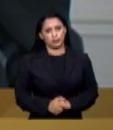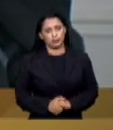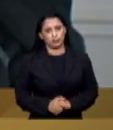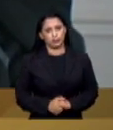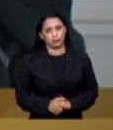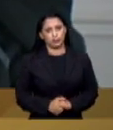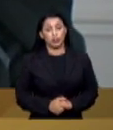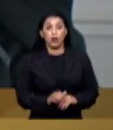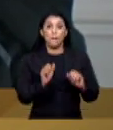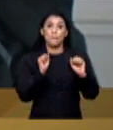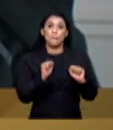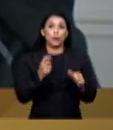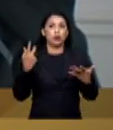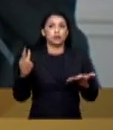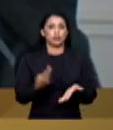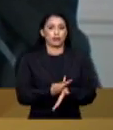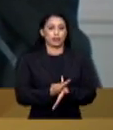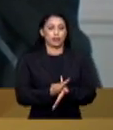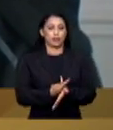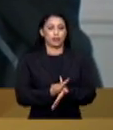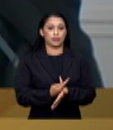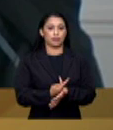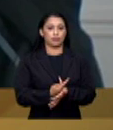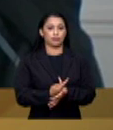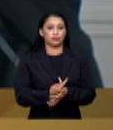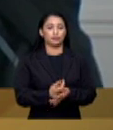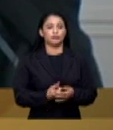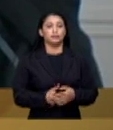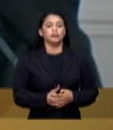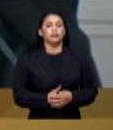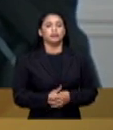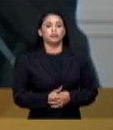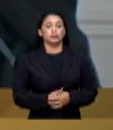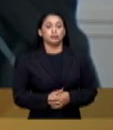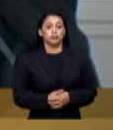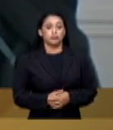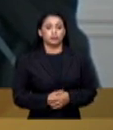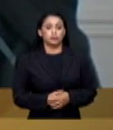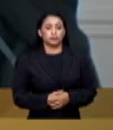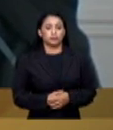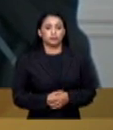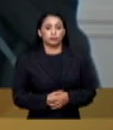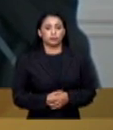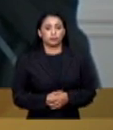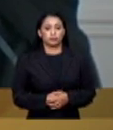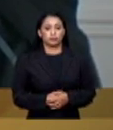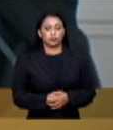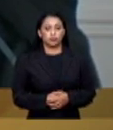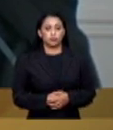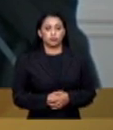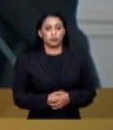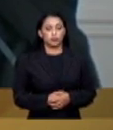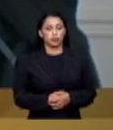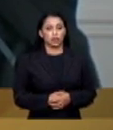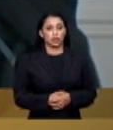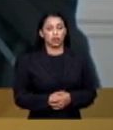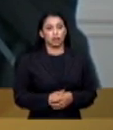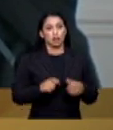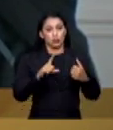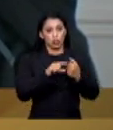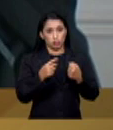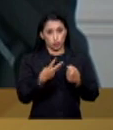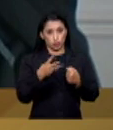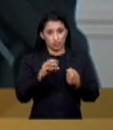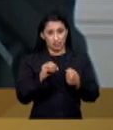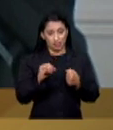Uma faculdade que, de resto, vai ao encontro do artigo 300,